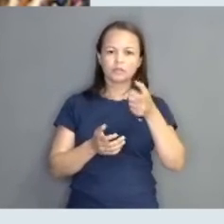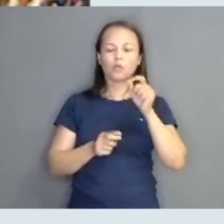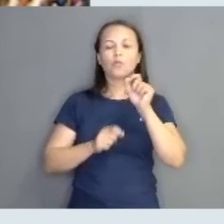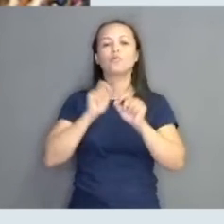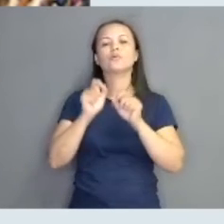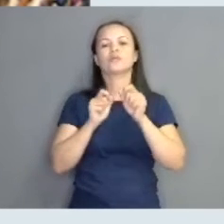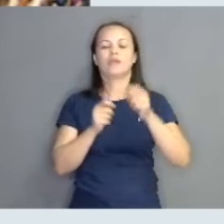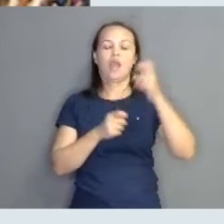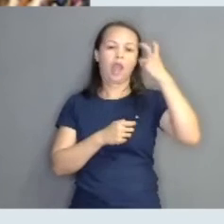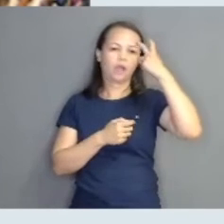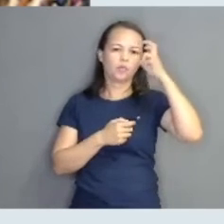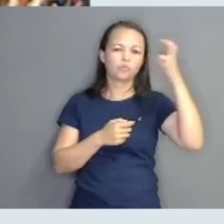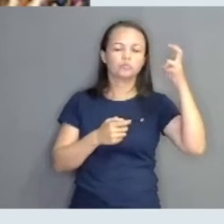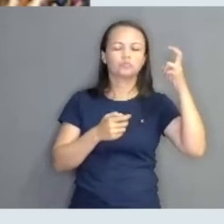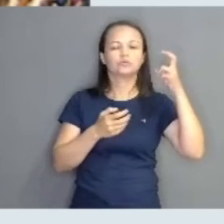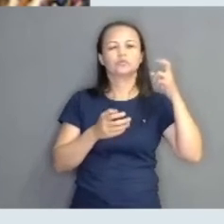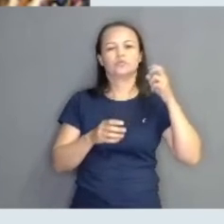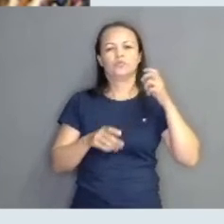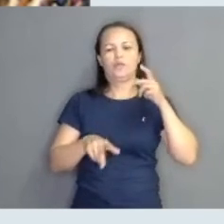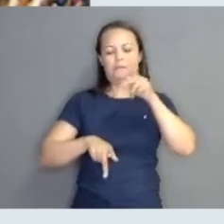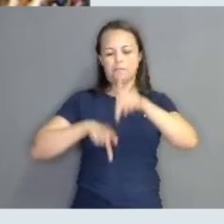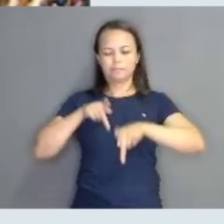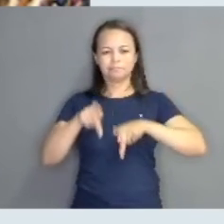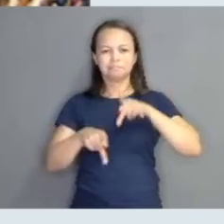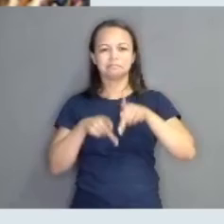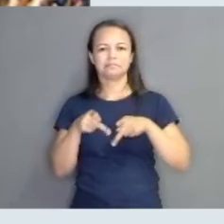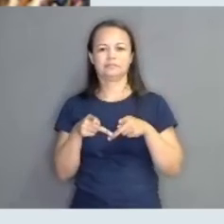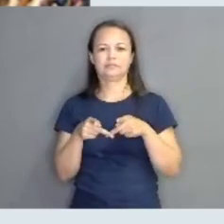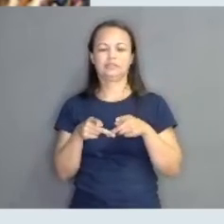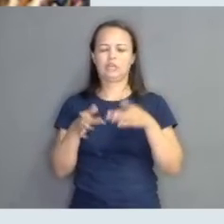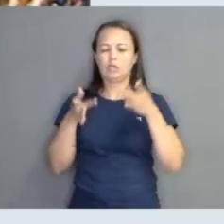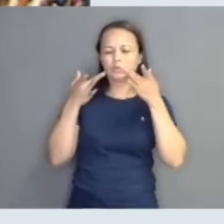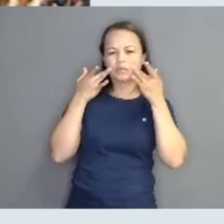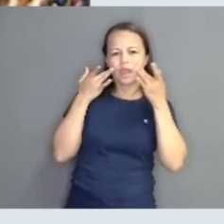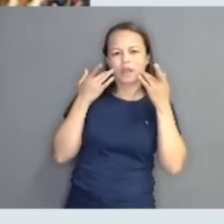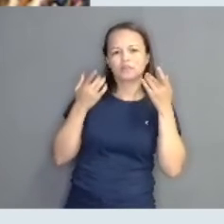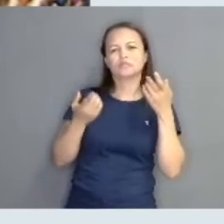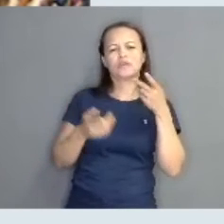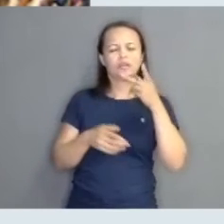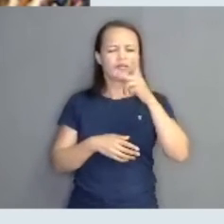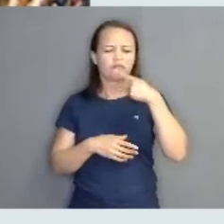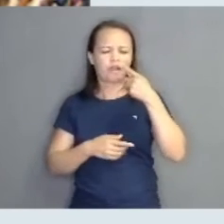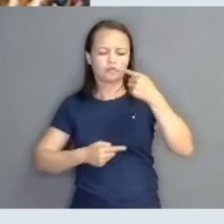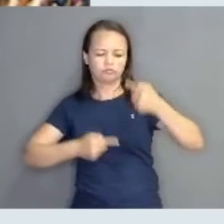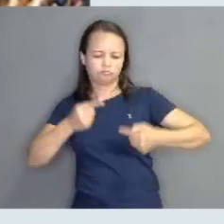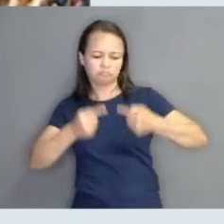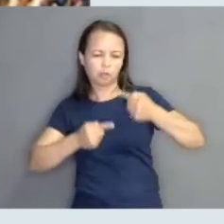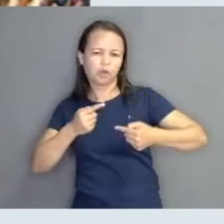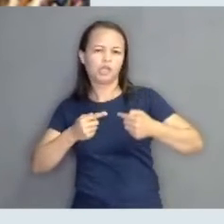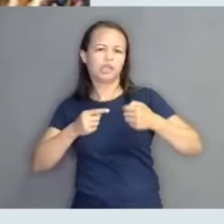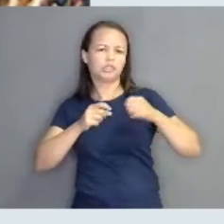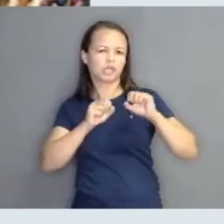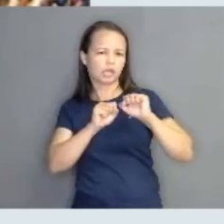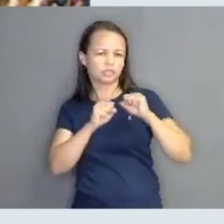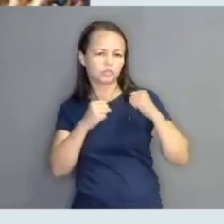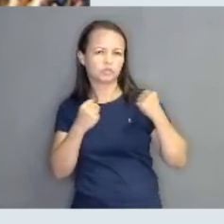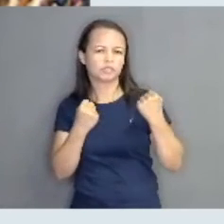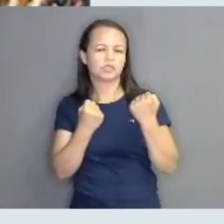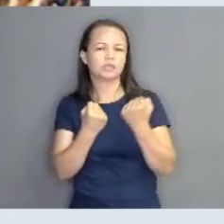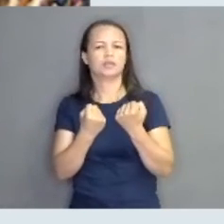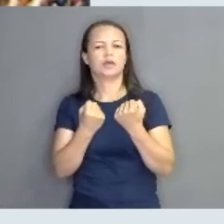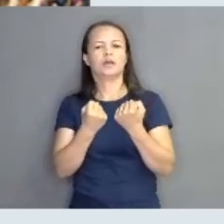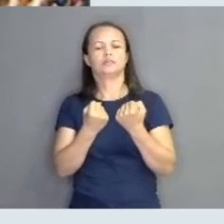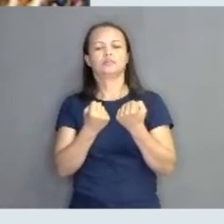a população. É por meio do teatro que se fala sobre política, sobre sociedade, sobre